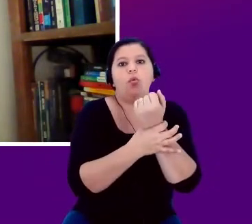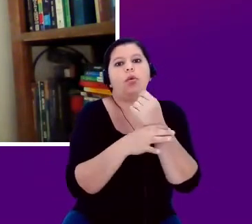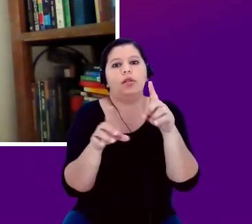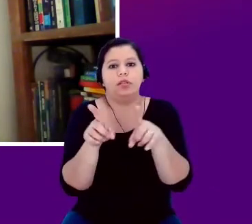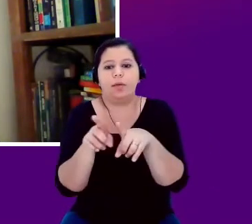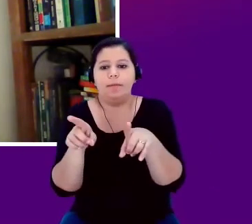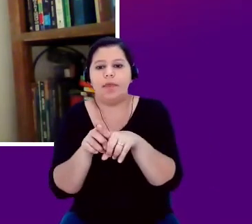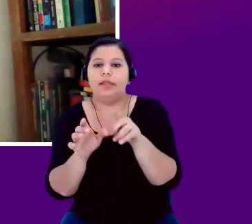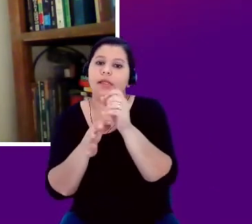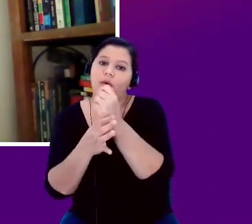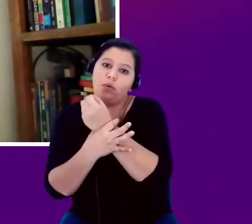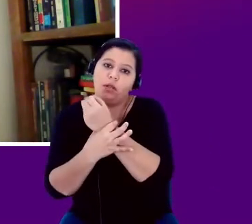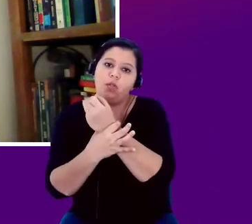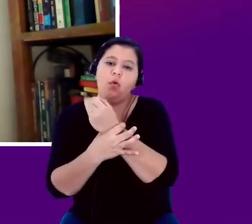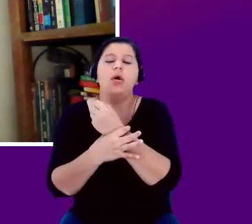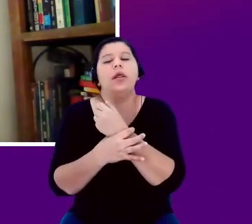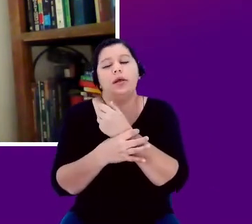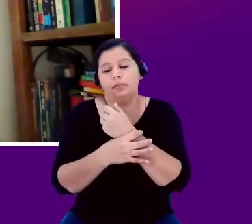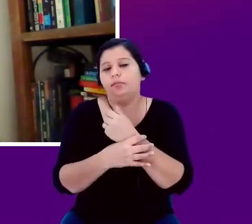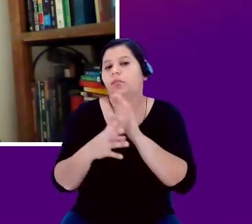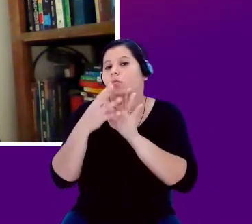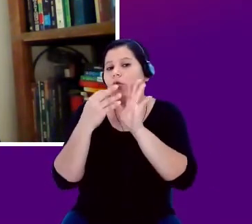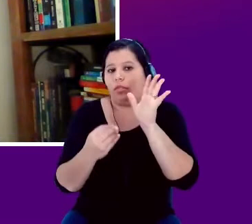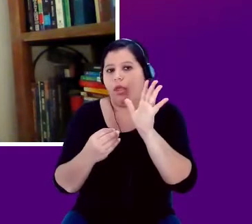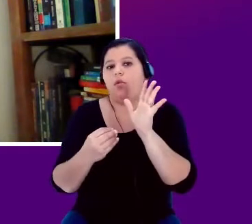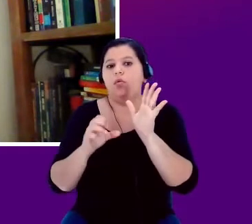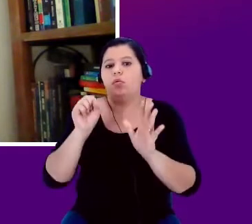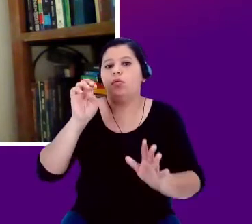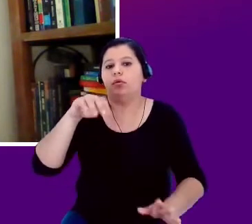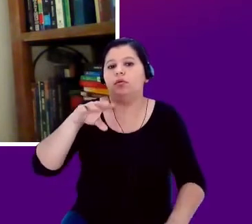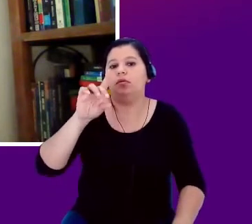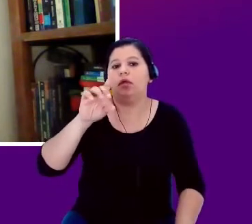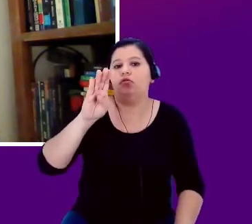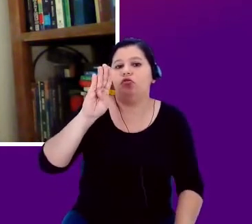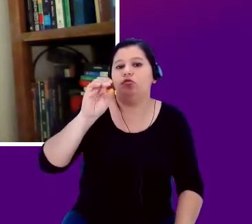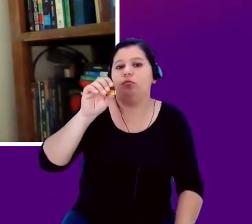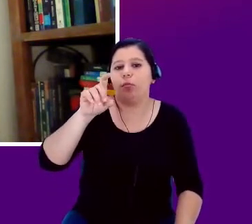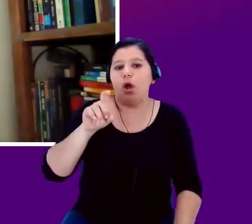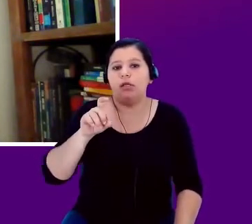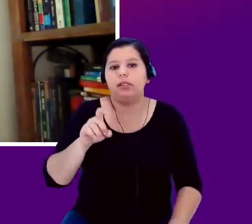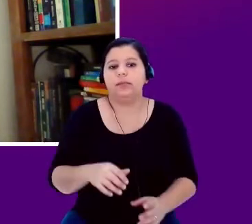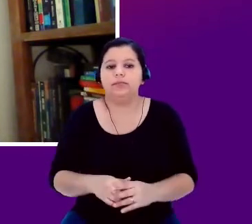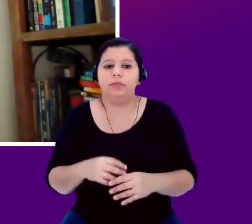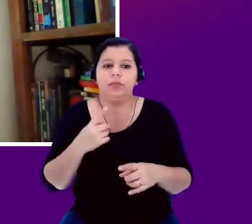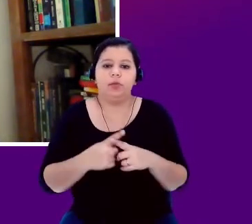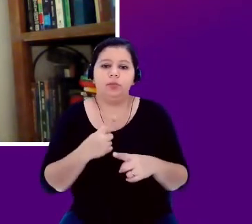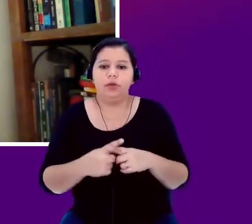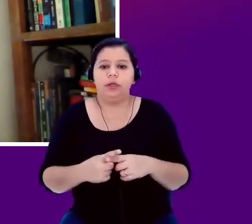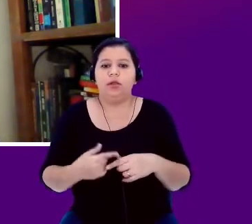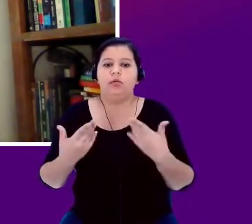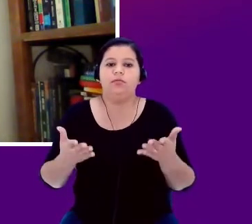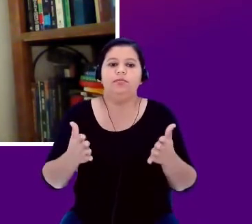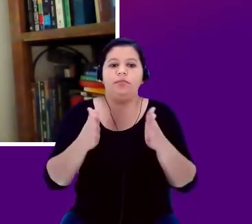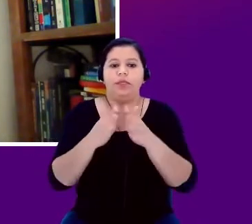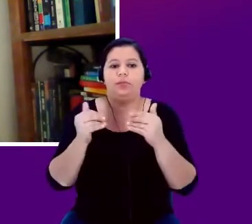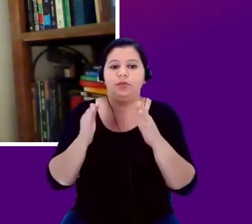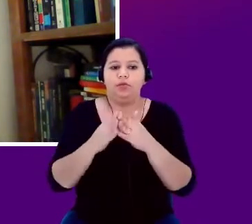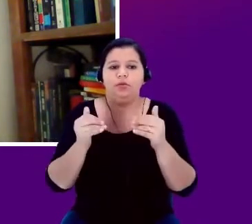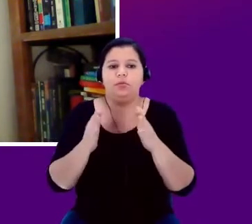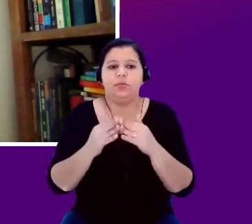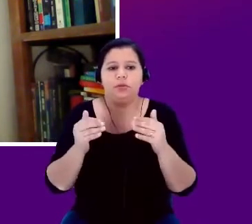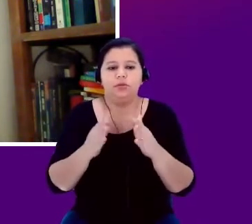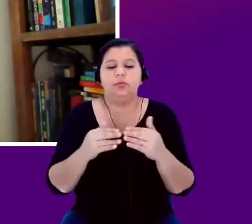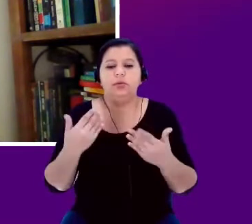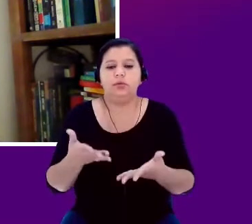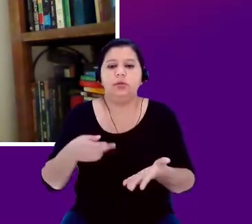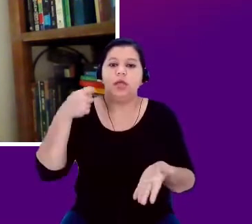das seguradoras também sandbox, que estão no modelo sandbox. Então, a gente também fica sempre pedindo, ou pelo menos nesse sentido